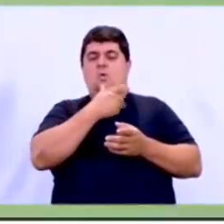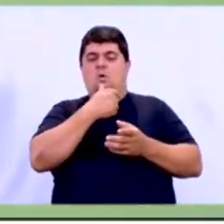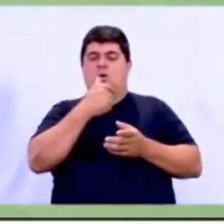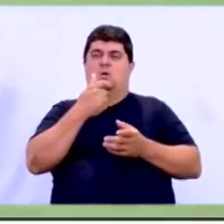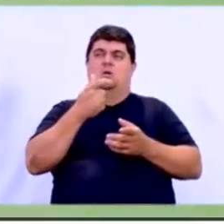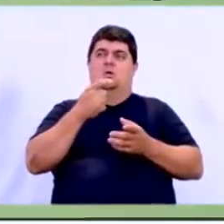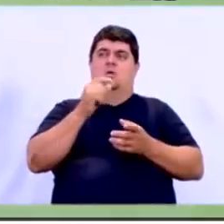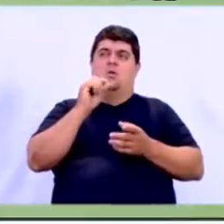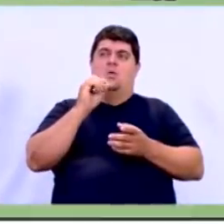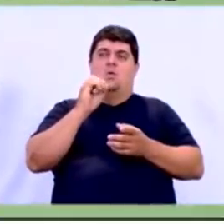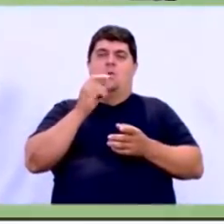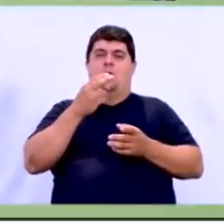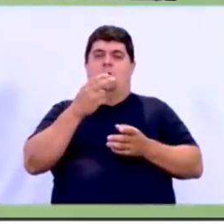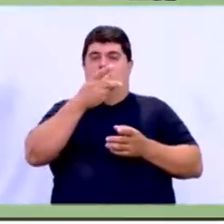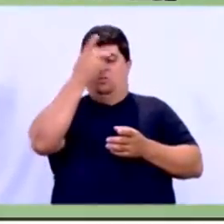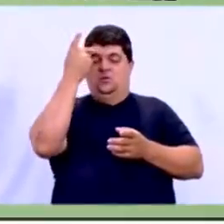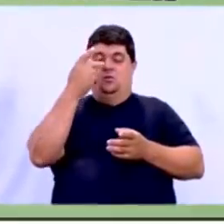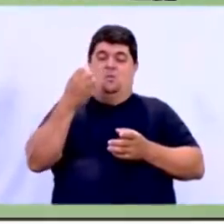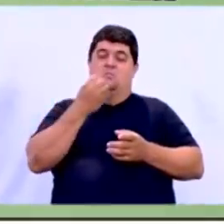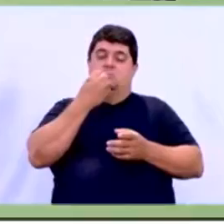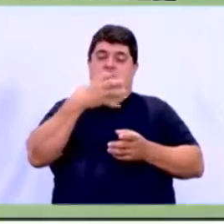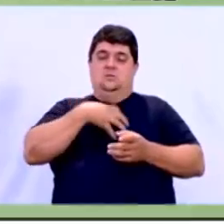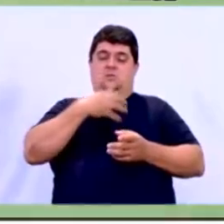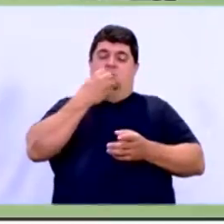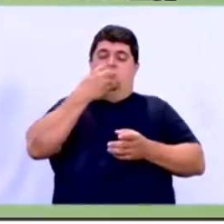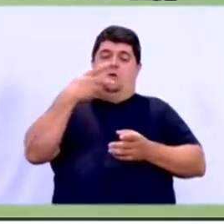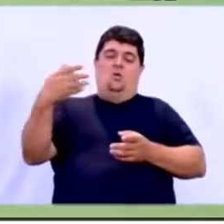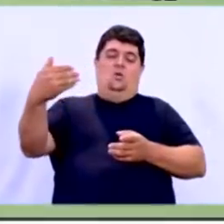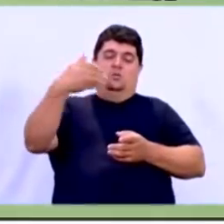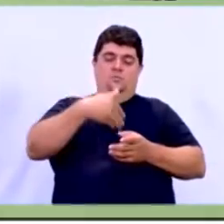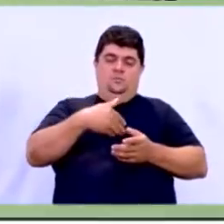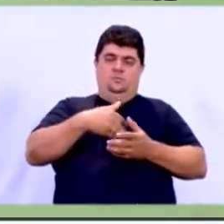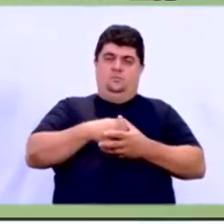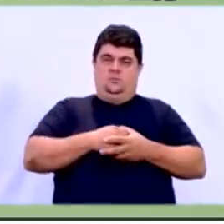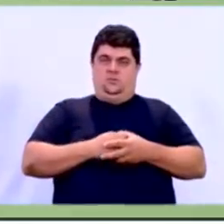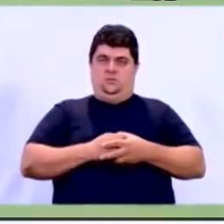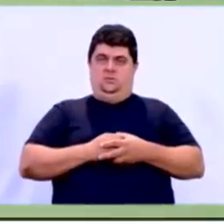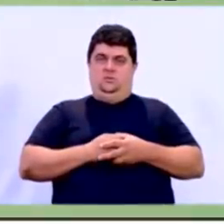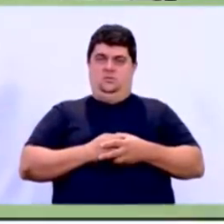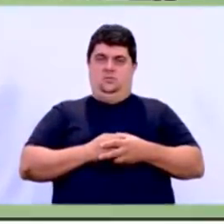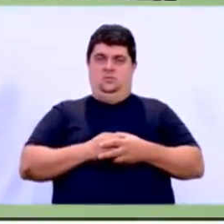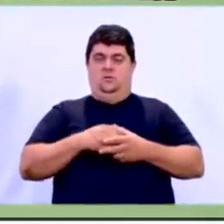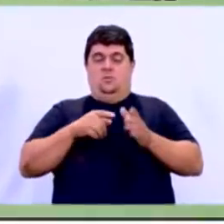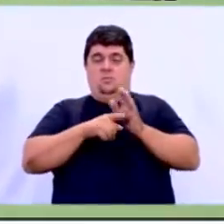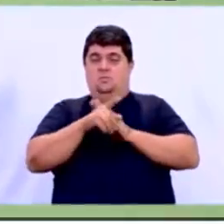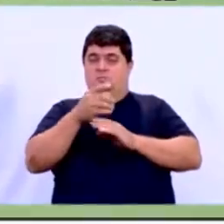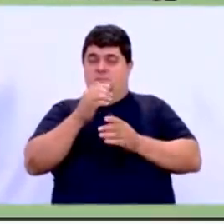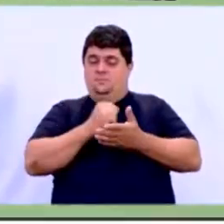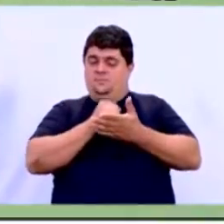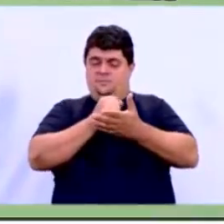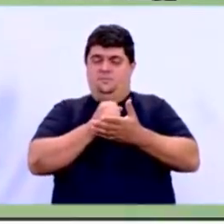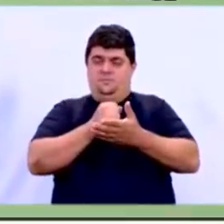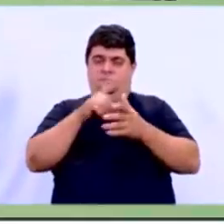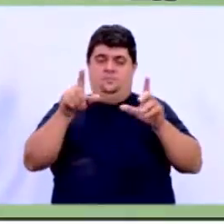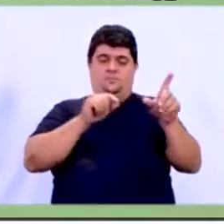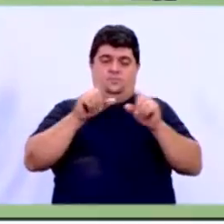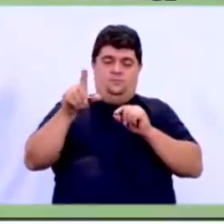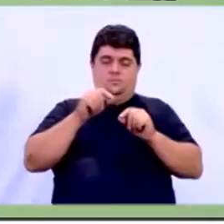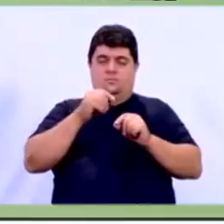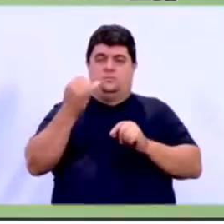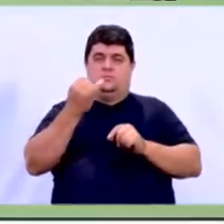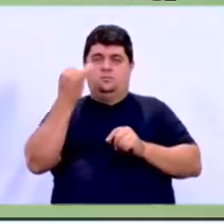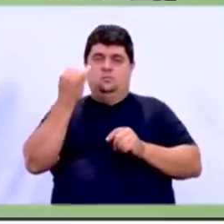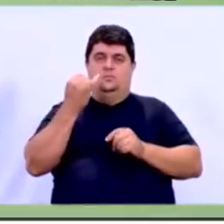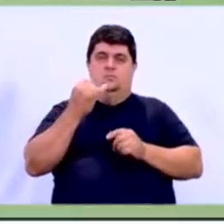o próprio atendimento? Certo? Então, esses questionamentos, eles te auxiliam aí na tomada de decisão